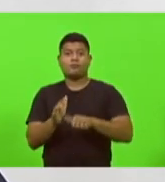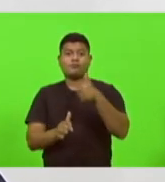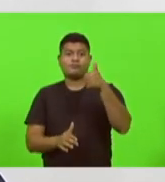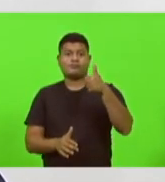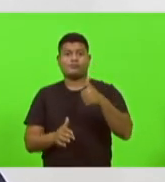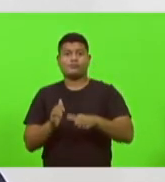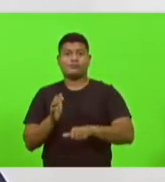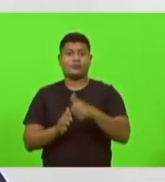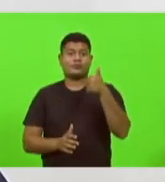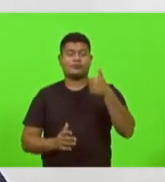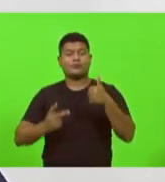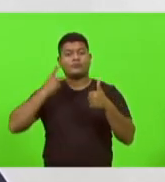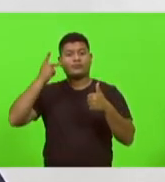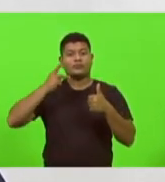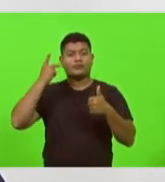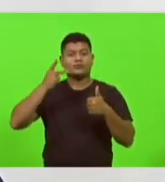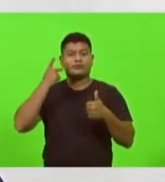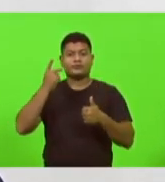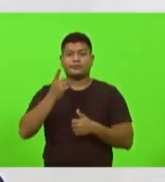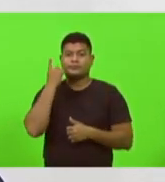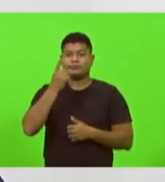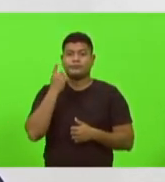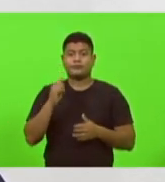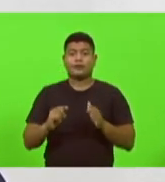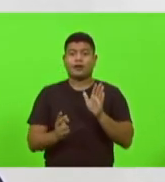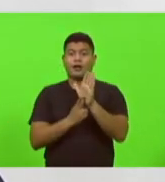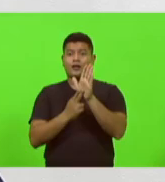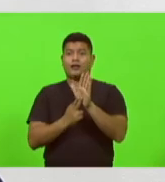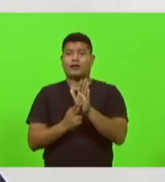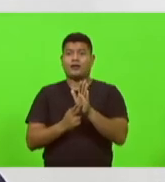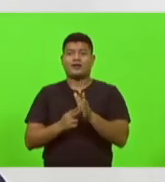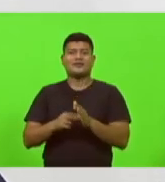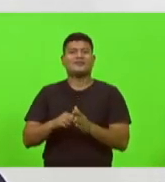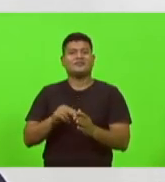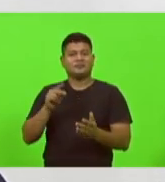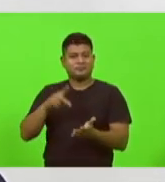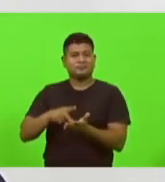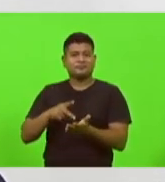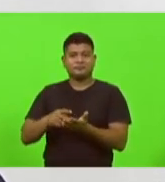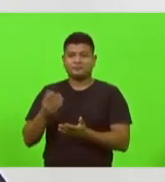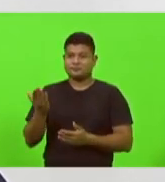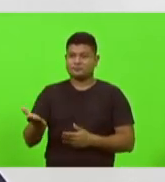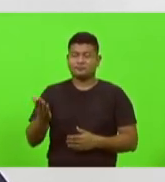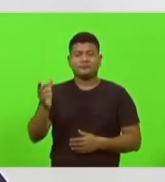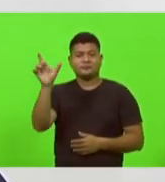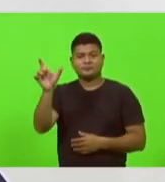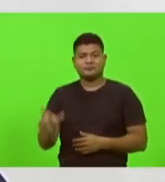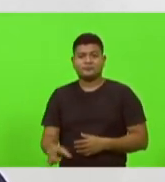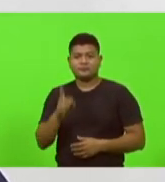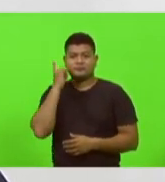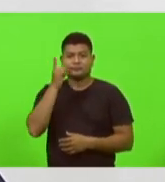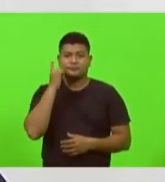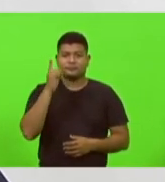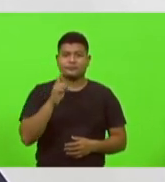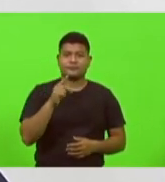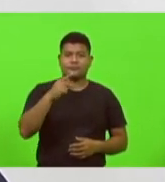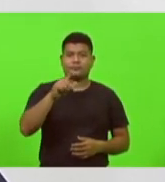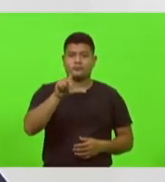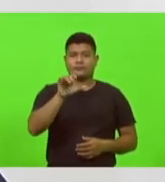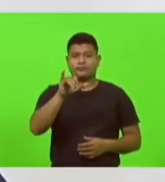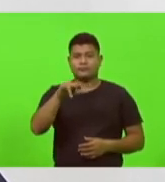o primeiro parlamentar, o primeiro deputado a assumir, foi exatamente o deputado Plínio de